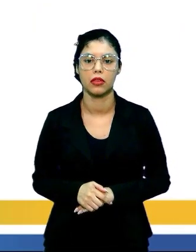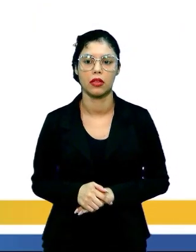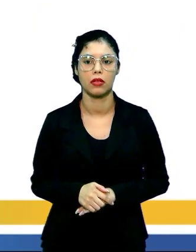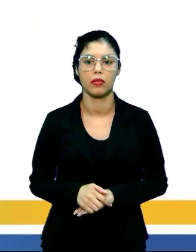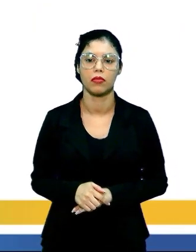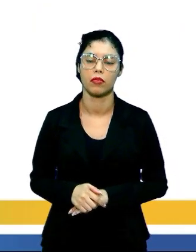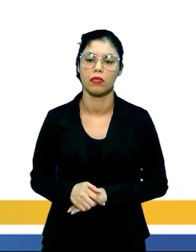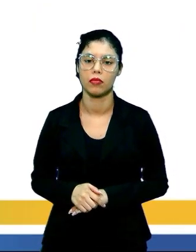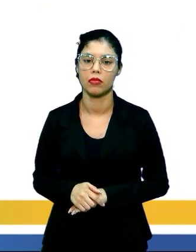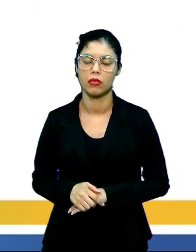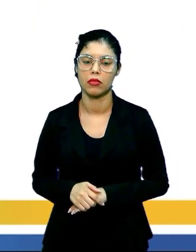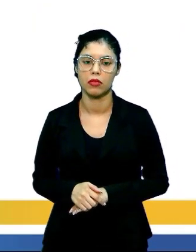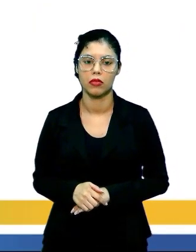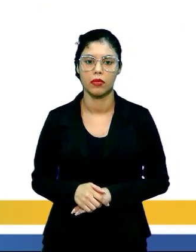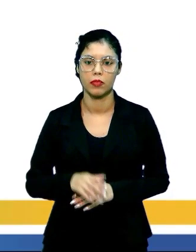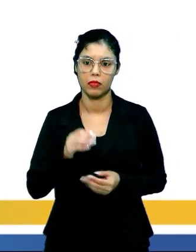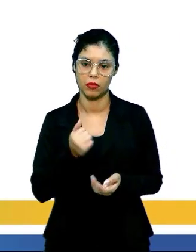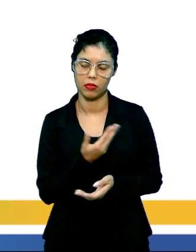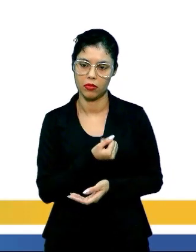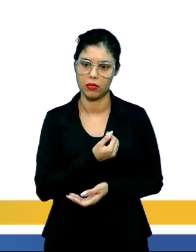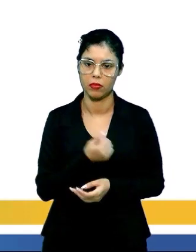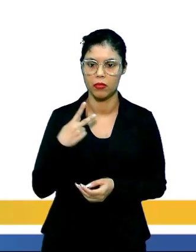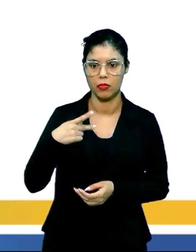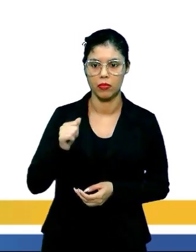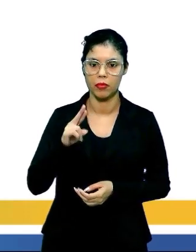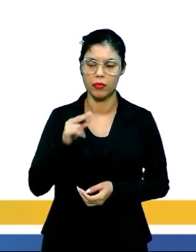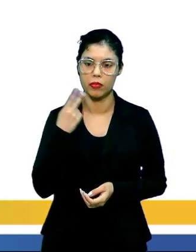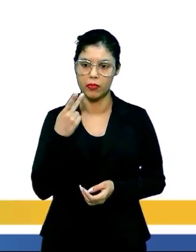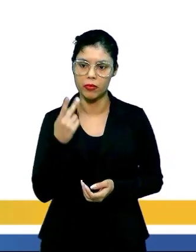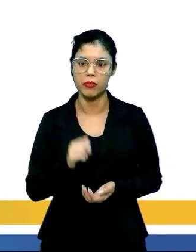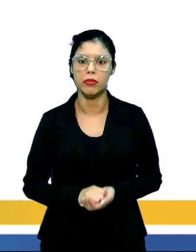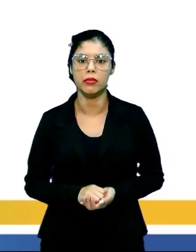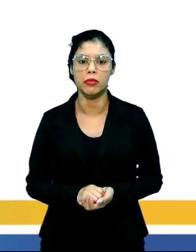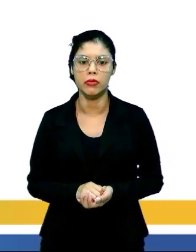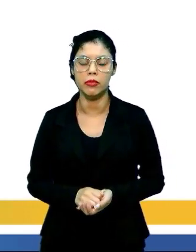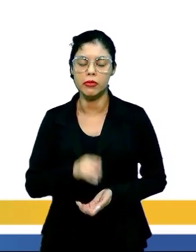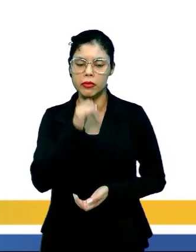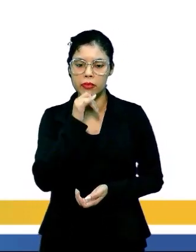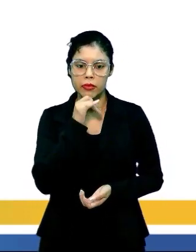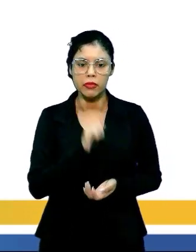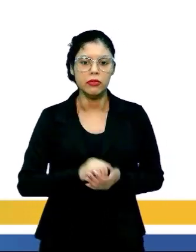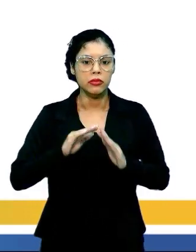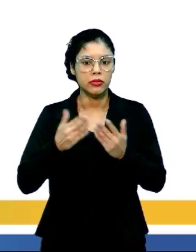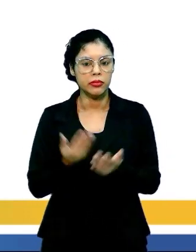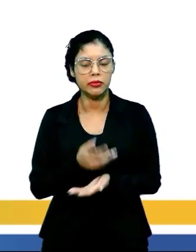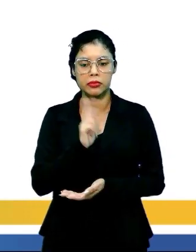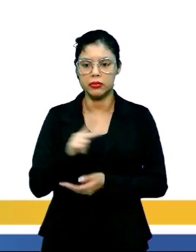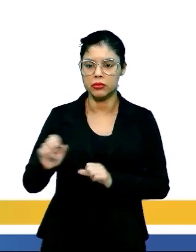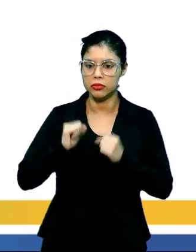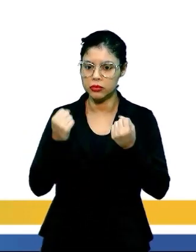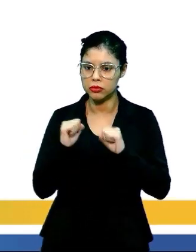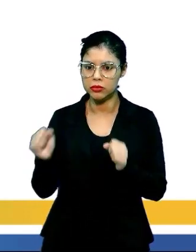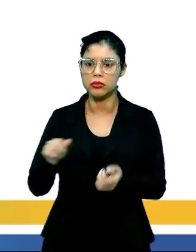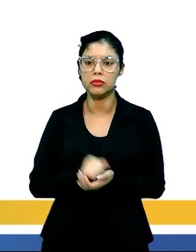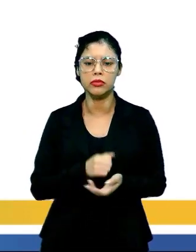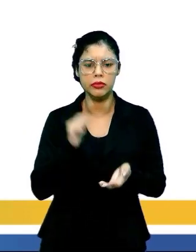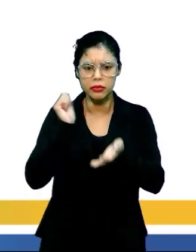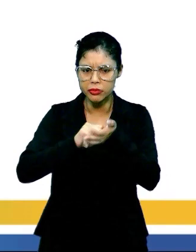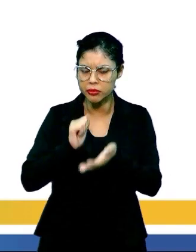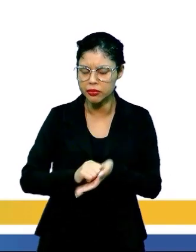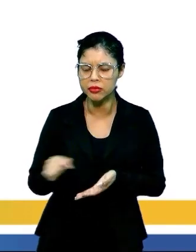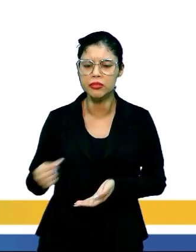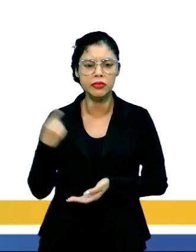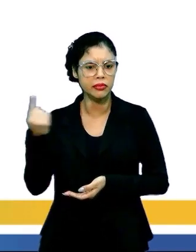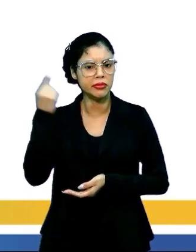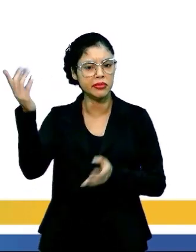vamos ver aqui, ó. O número elemento é par, a gente já falou. Exemplo, em uma escola, o professor de educação física anotou a